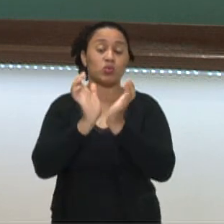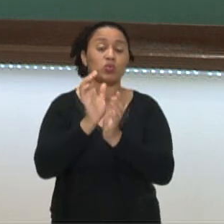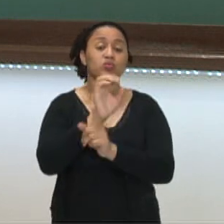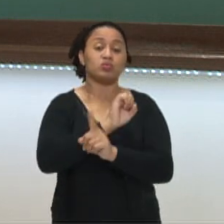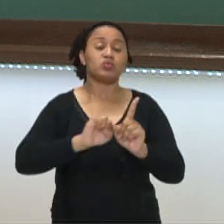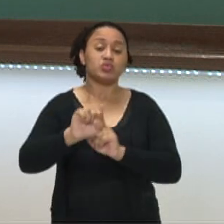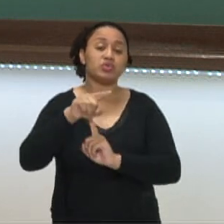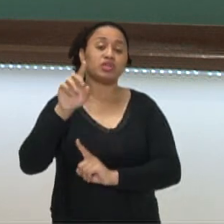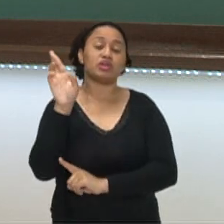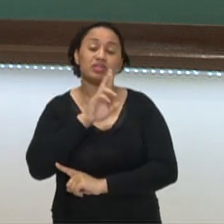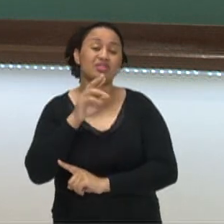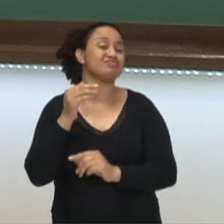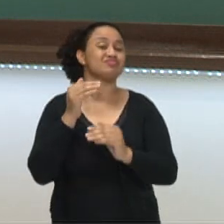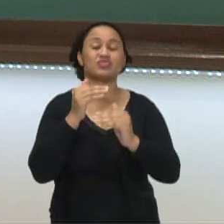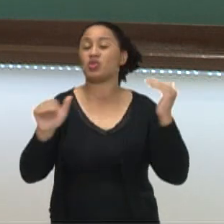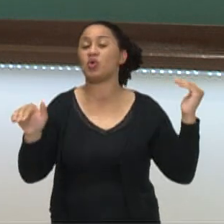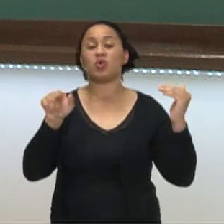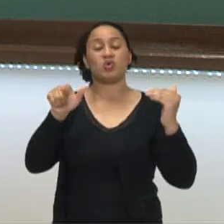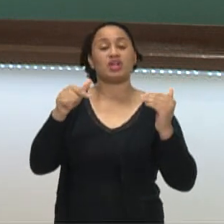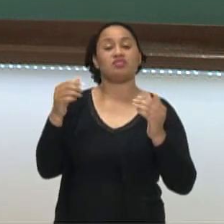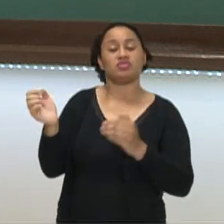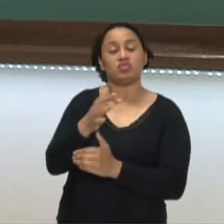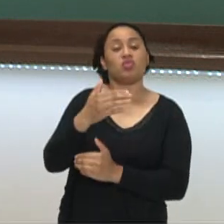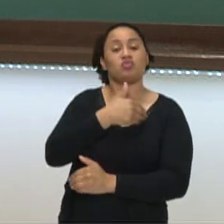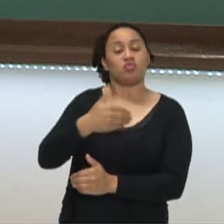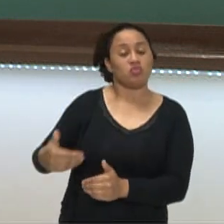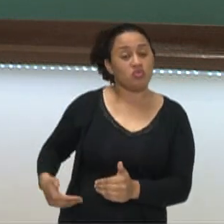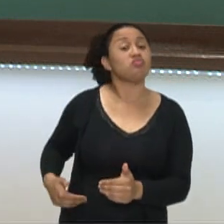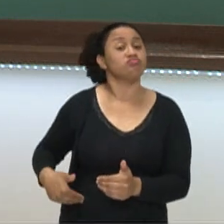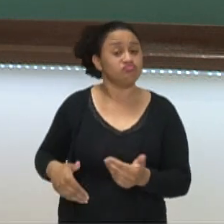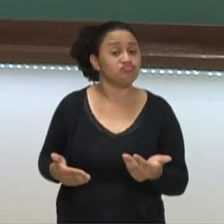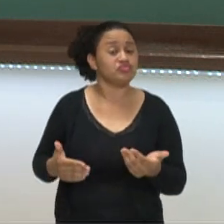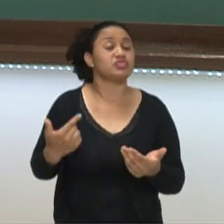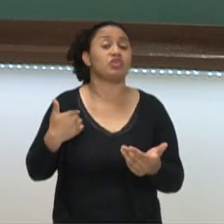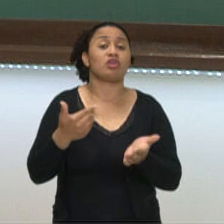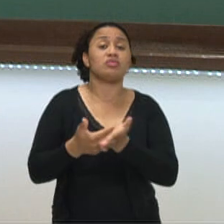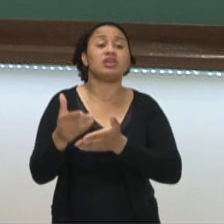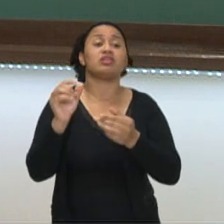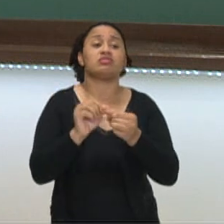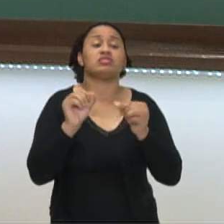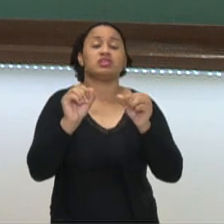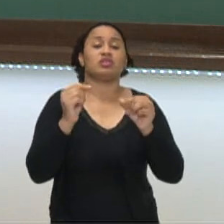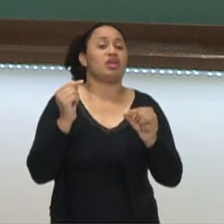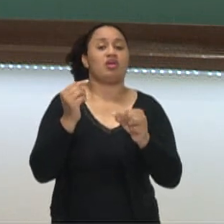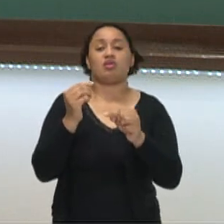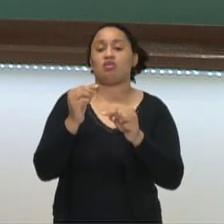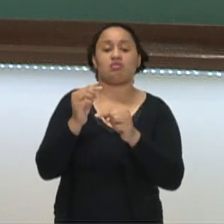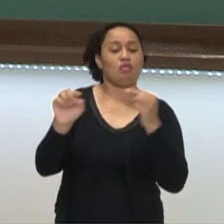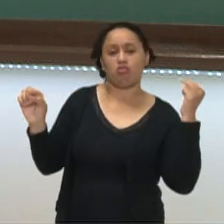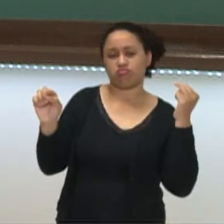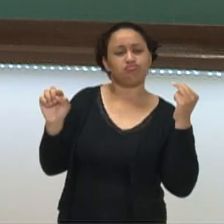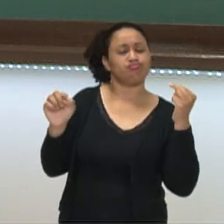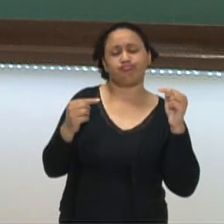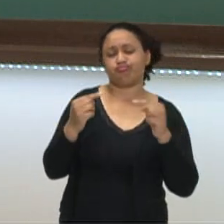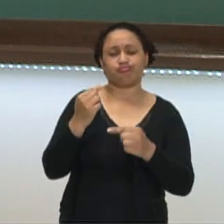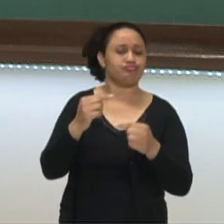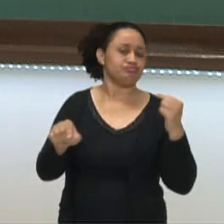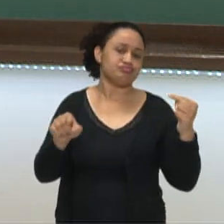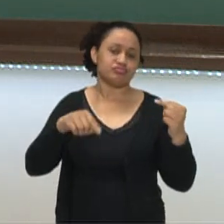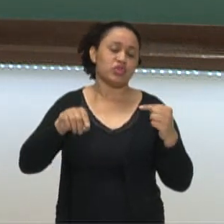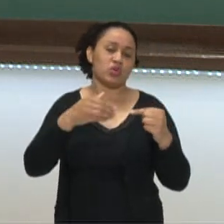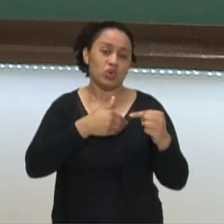contra este novo governo e defensores da monarquia, do liberalismo, passaram a fazer oposição forte ao governo bolchevique